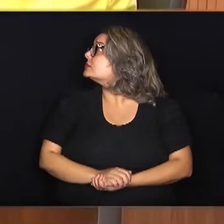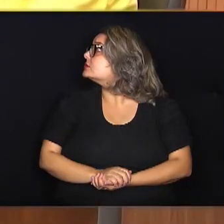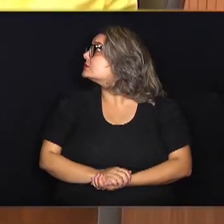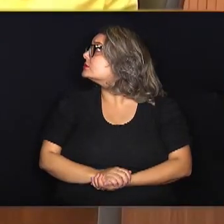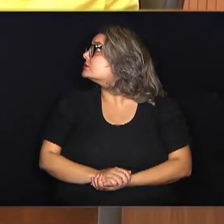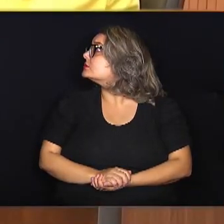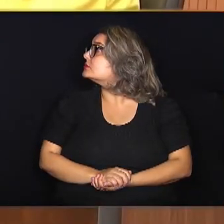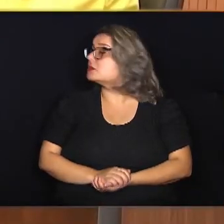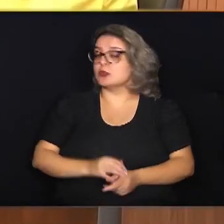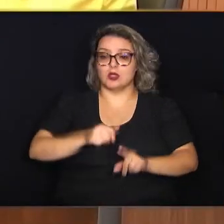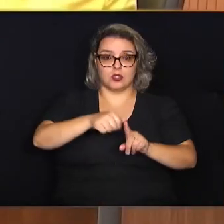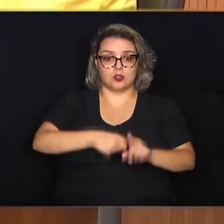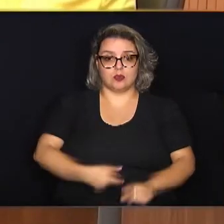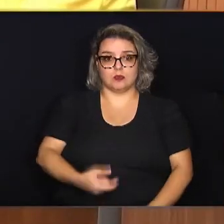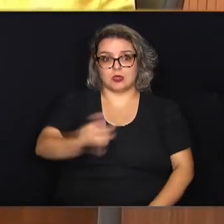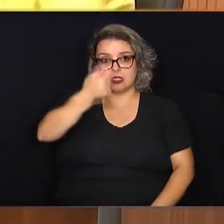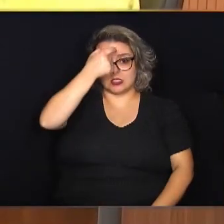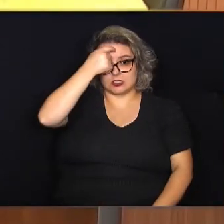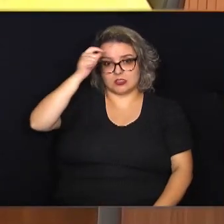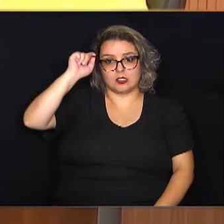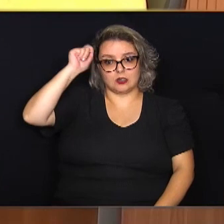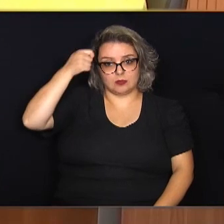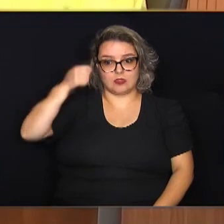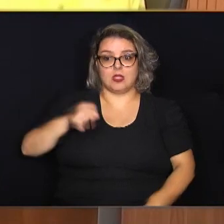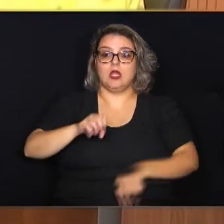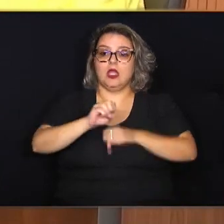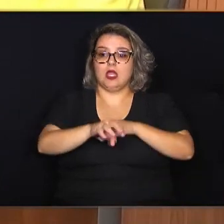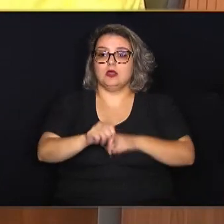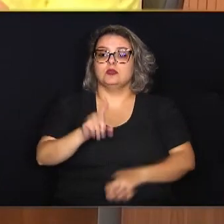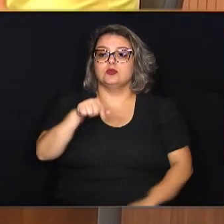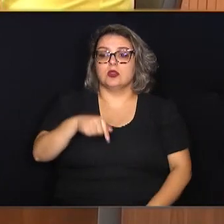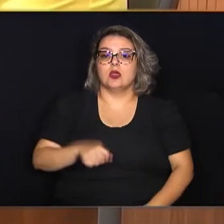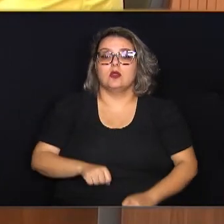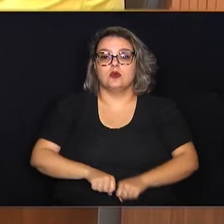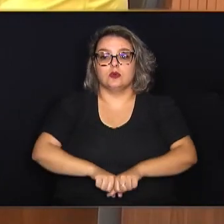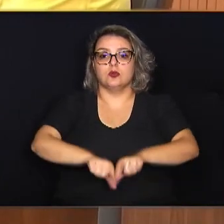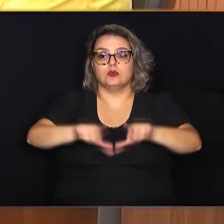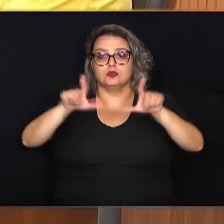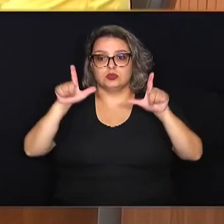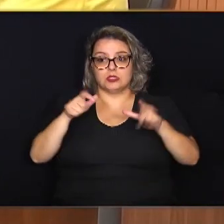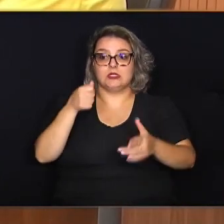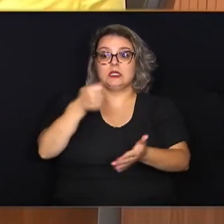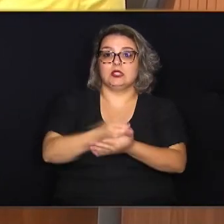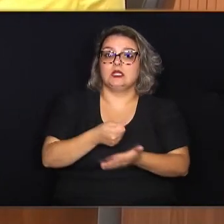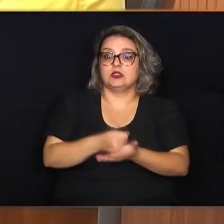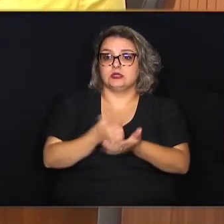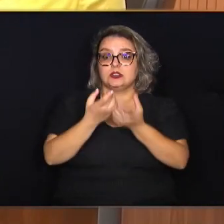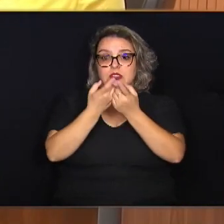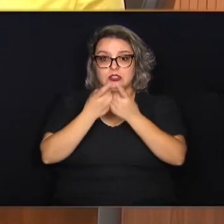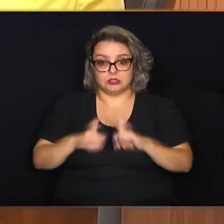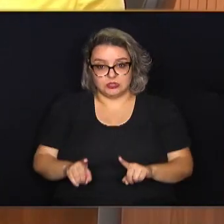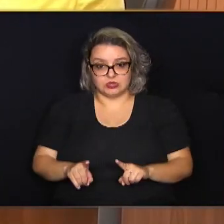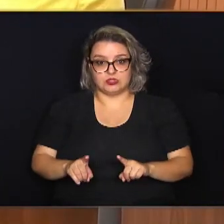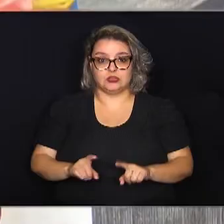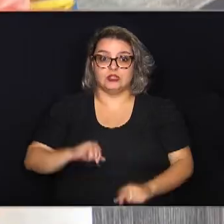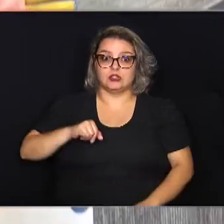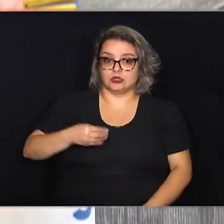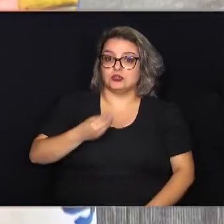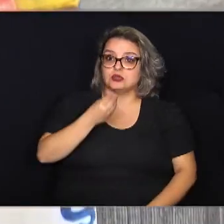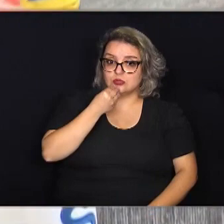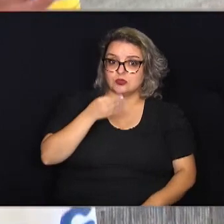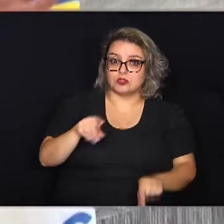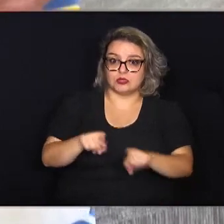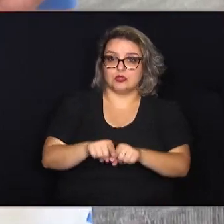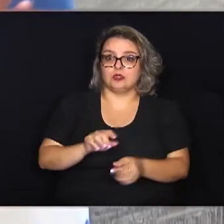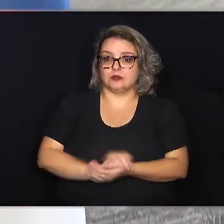No mês da consciência negra, a educação é o ponto de destaque na garantia da dignidade e de oportunidades.